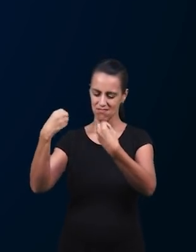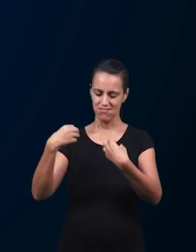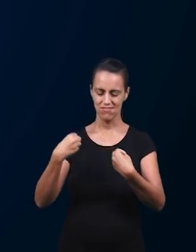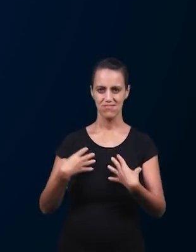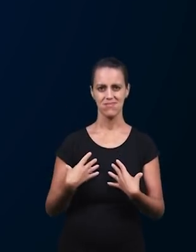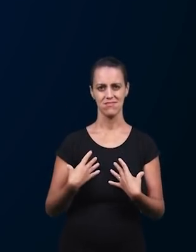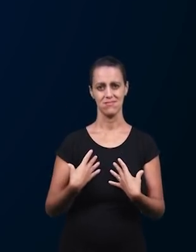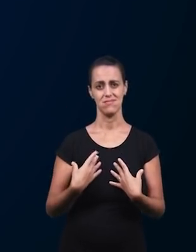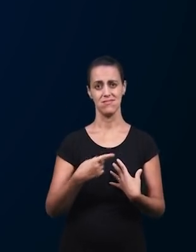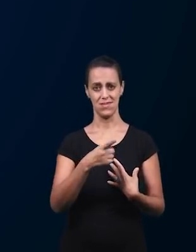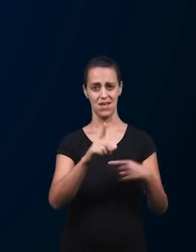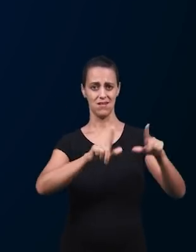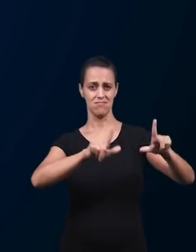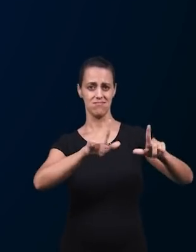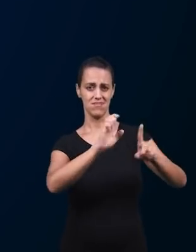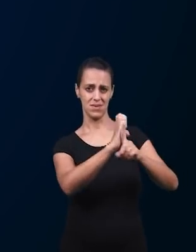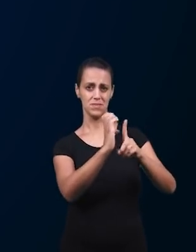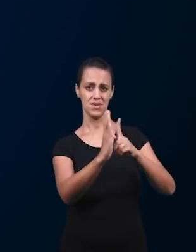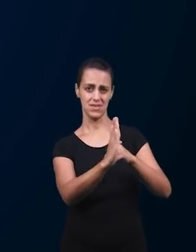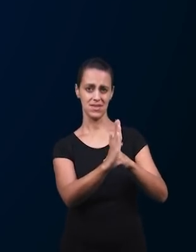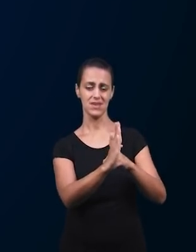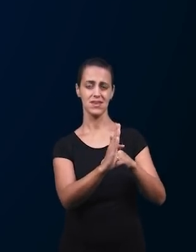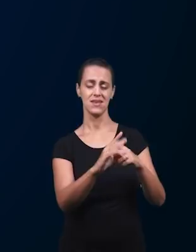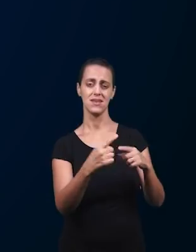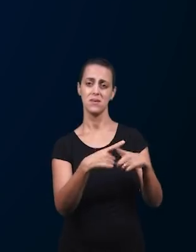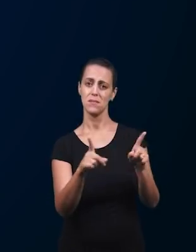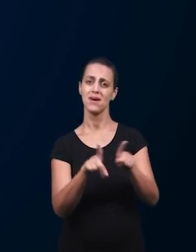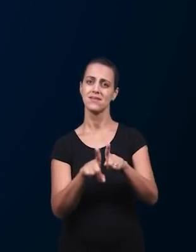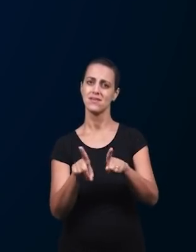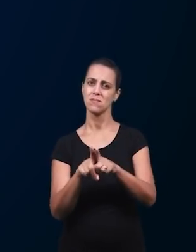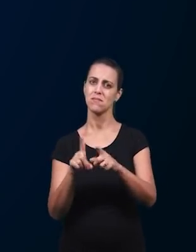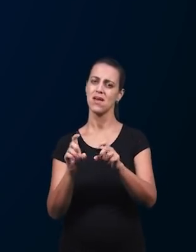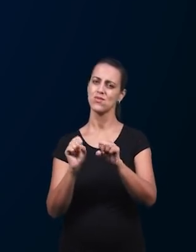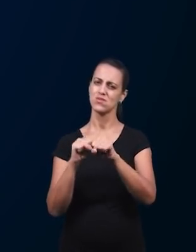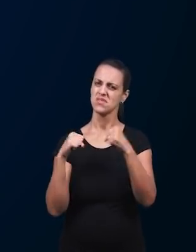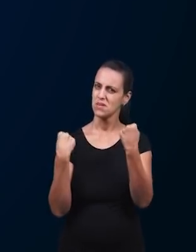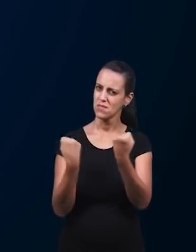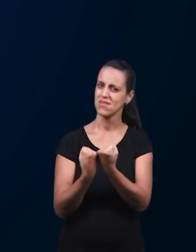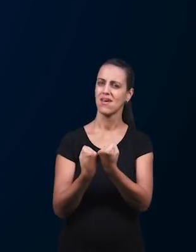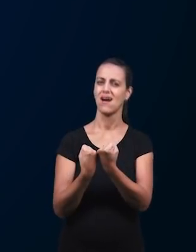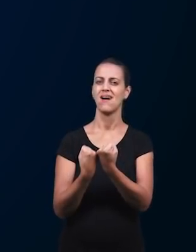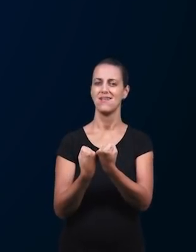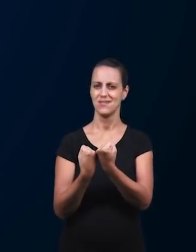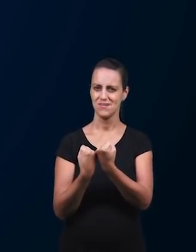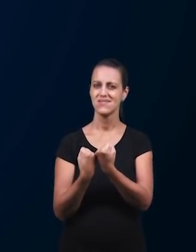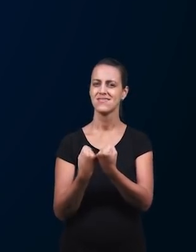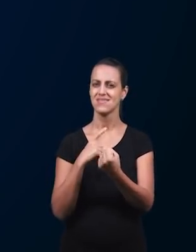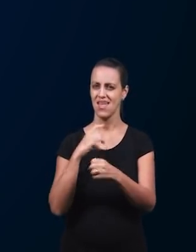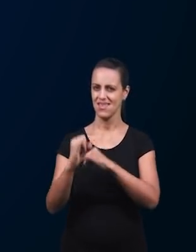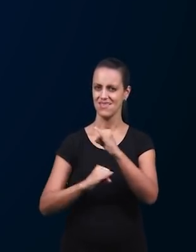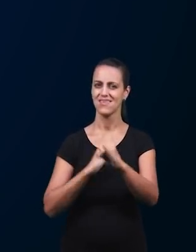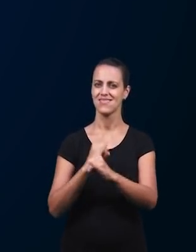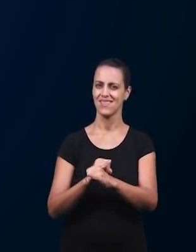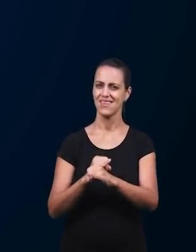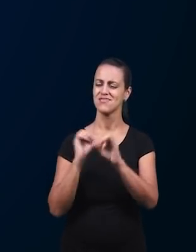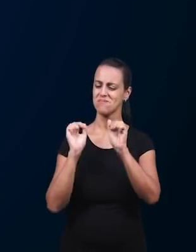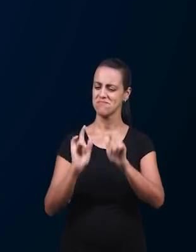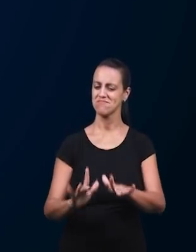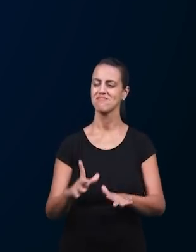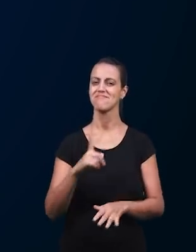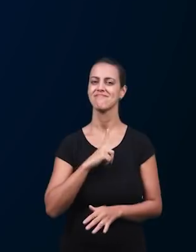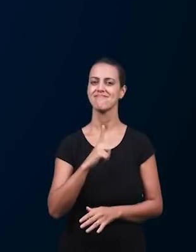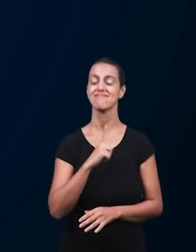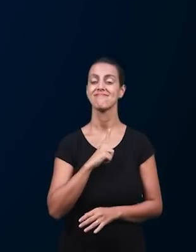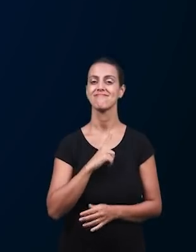através da Escola Bíblica Dominical, mas também os seminários online, essa grande bênção que o Senhor nos deu nessa hora,